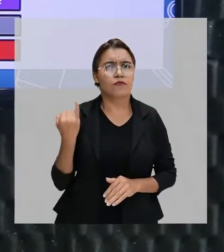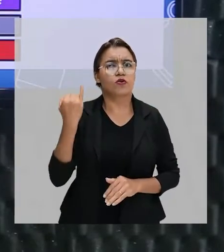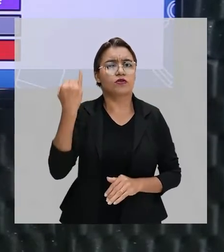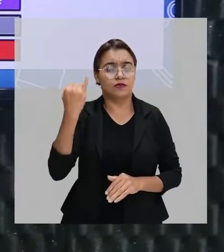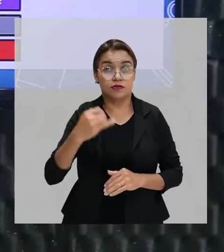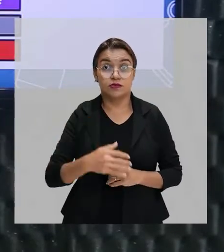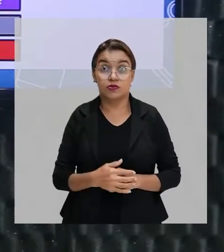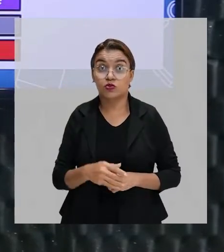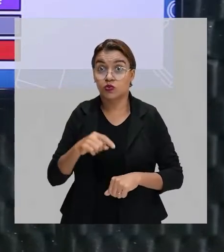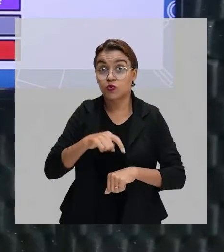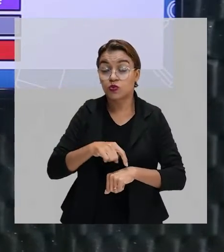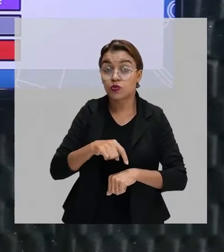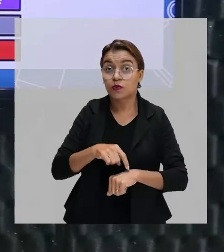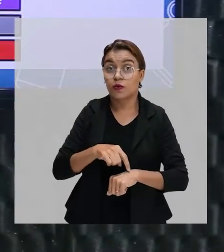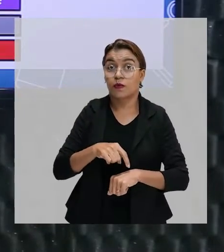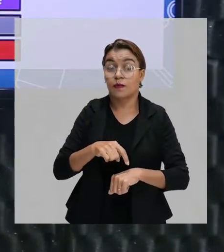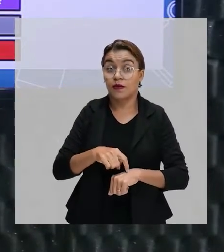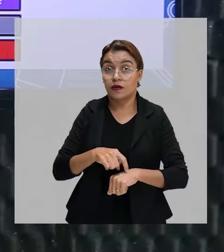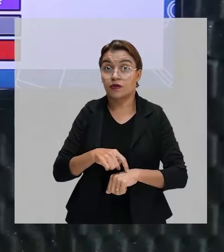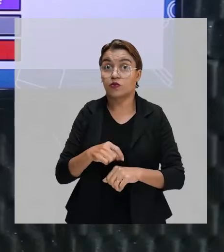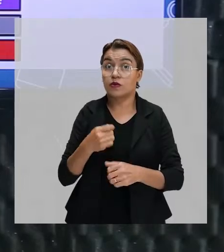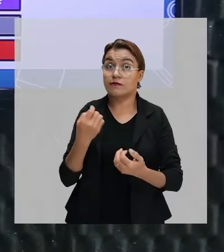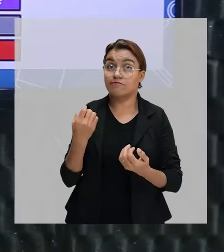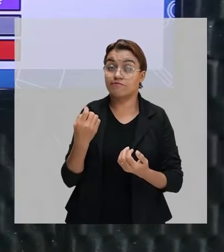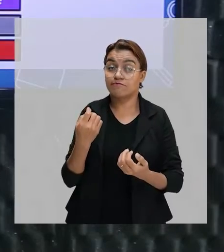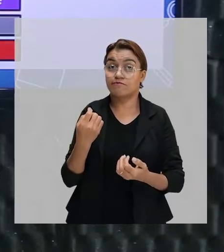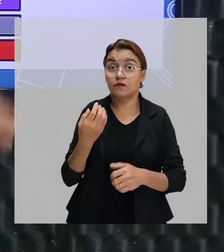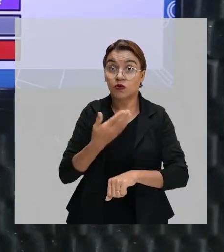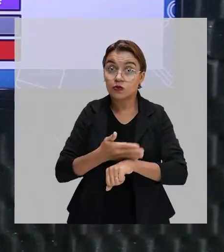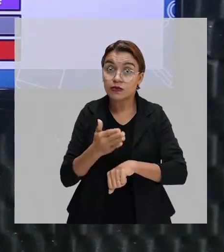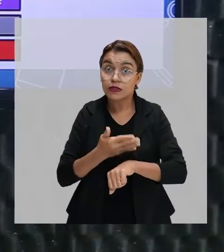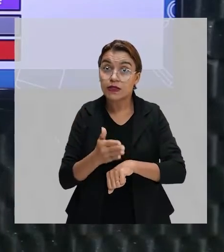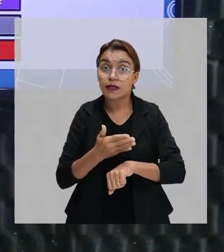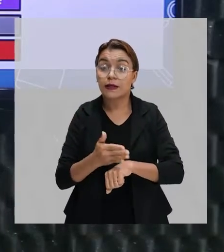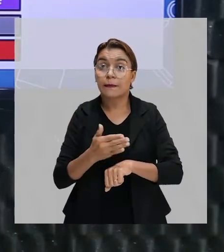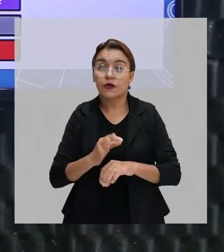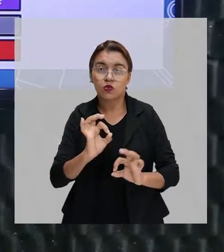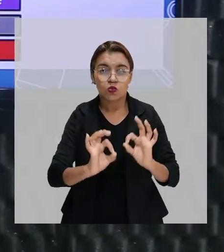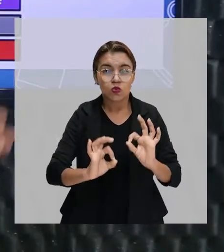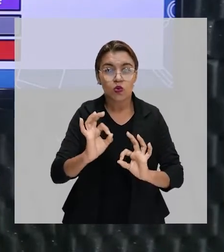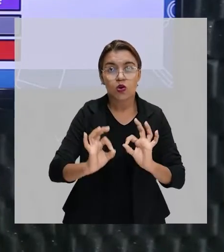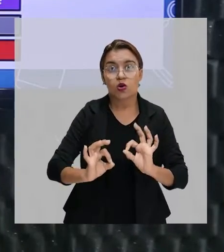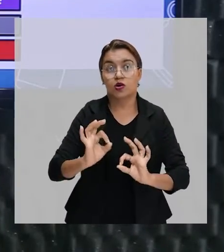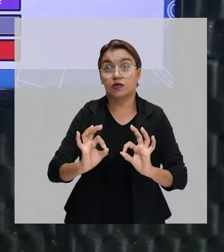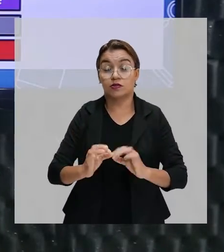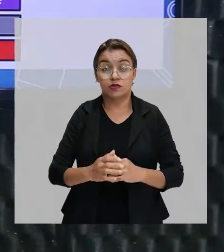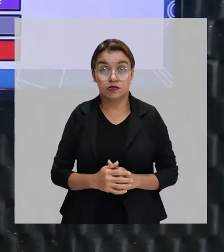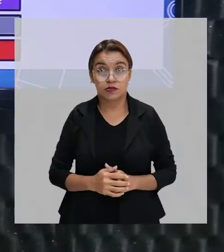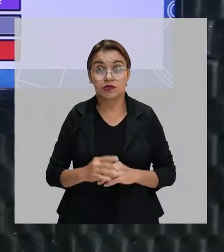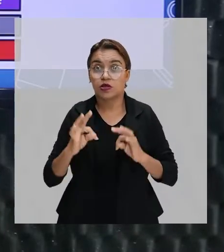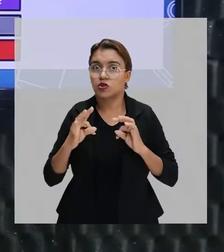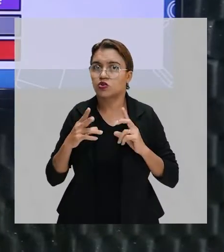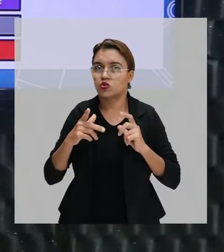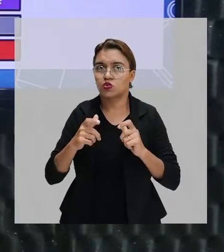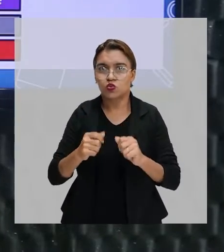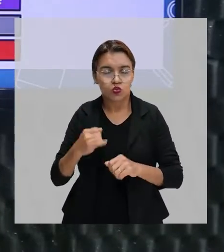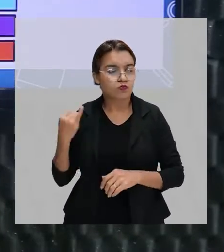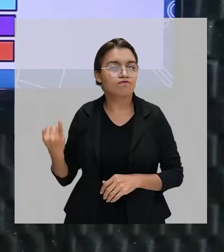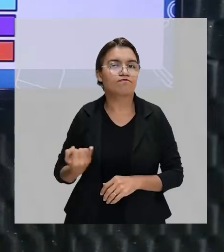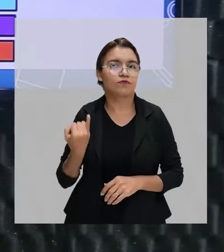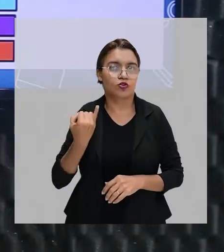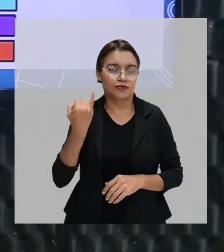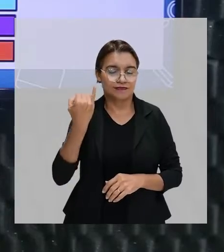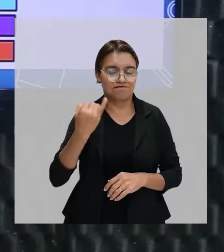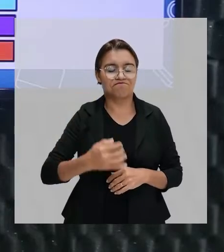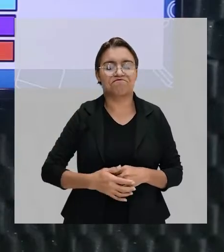quando monta-se uma série de treinamento para um indivíduo Olá tudo isso aqui tem que ser levado em